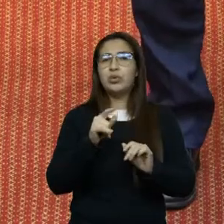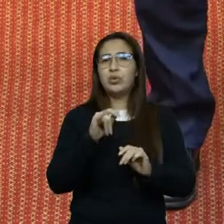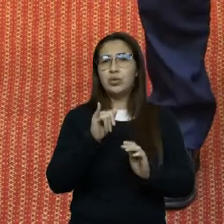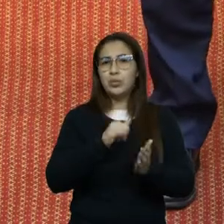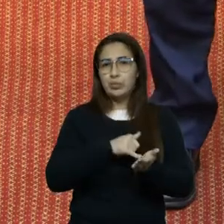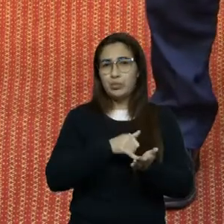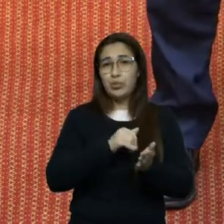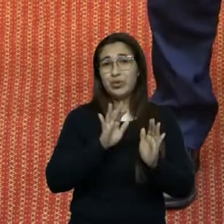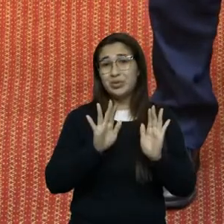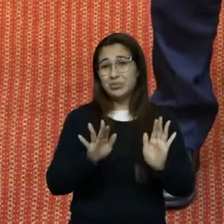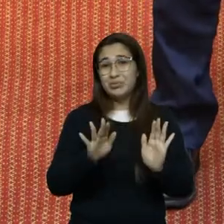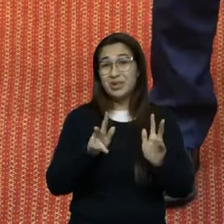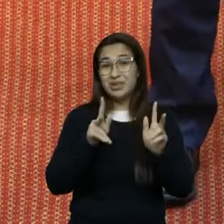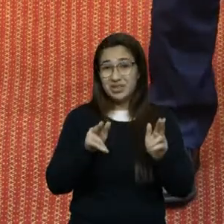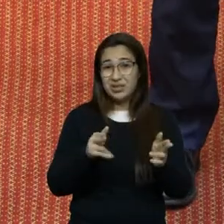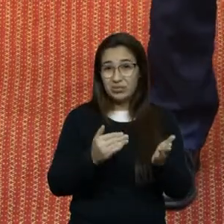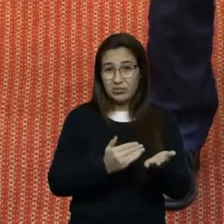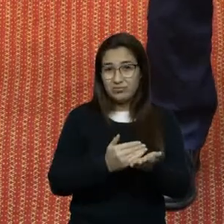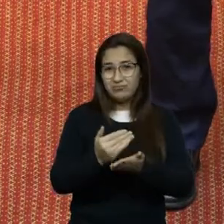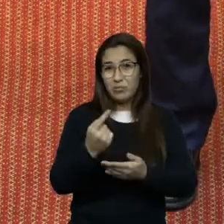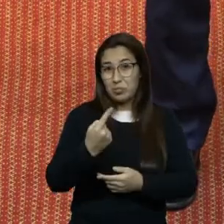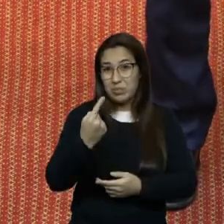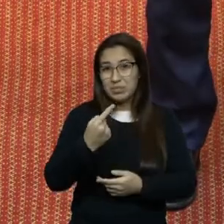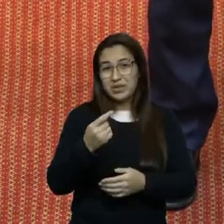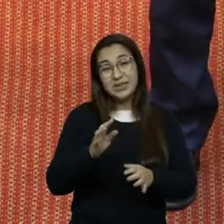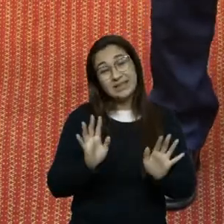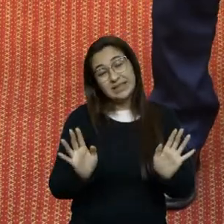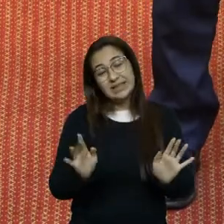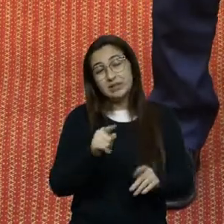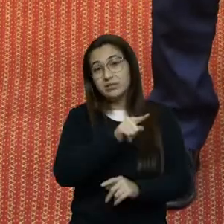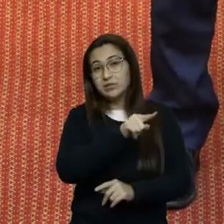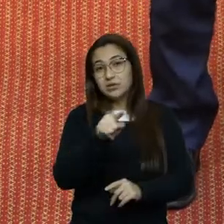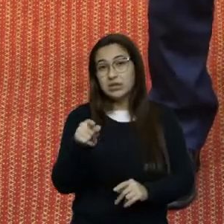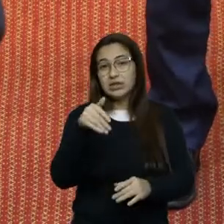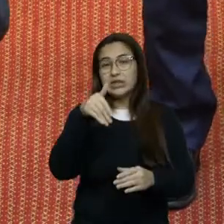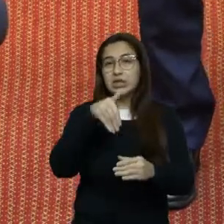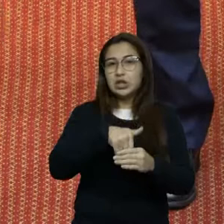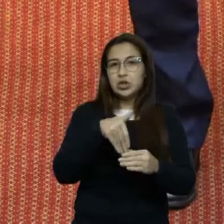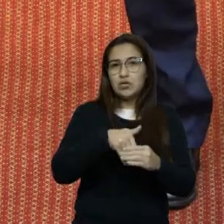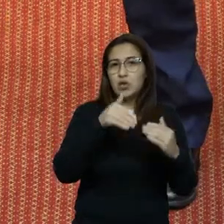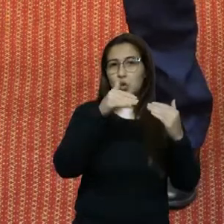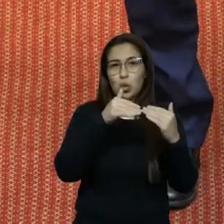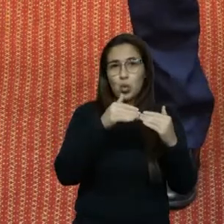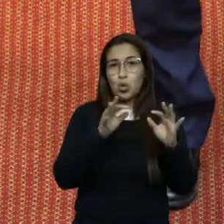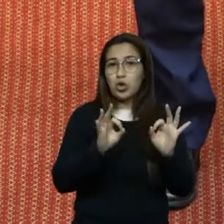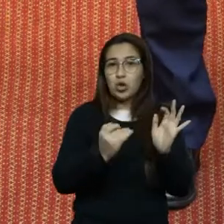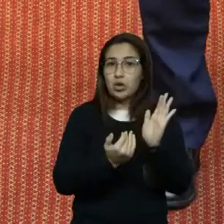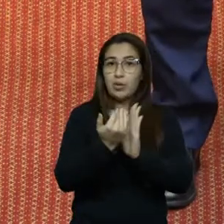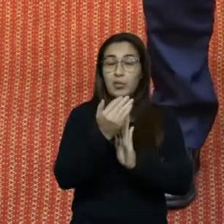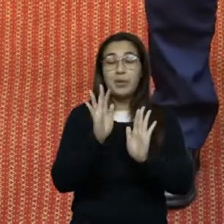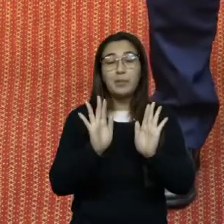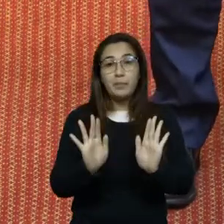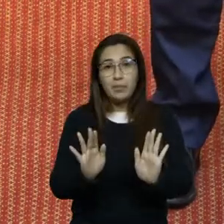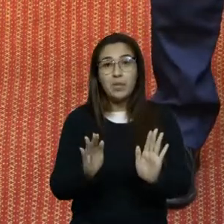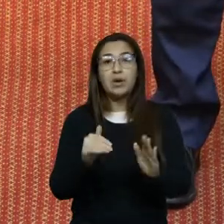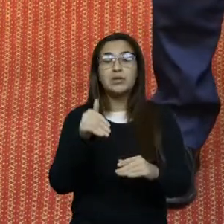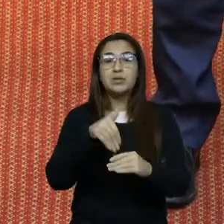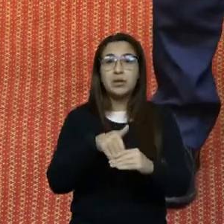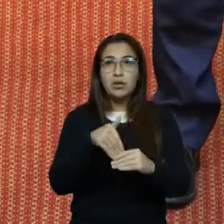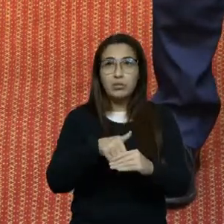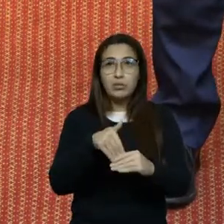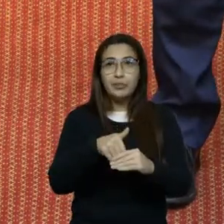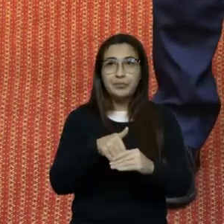o Inicial então sim vocês até não votar em favor de aumento mas estão voltando pelo